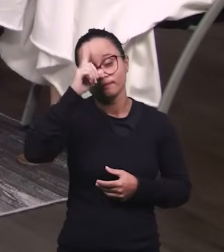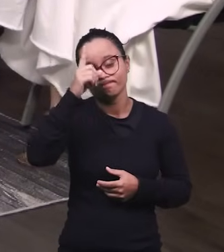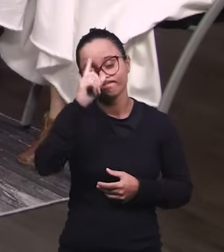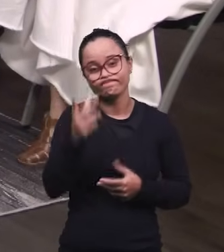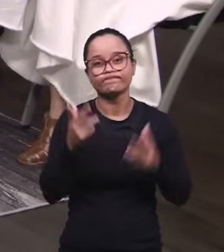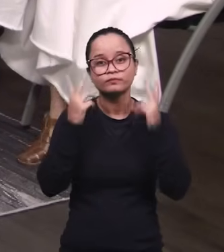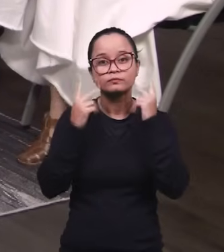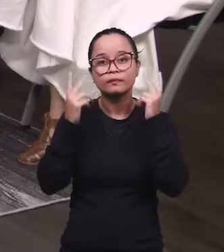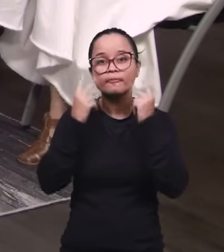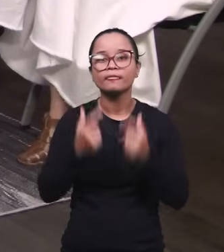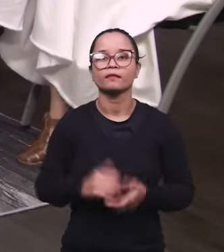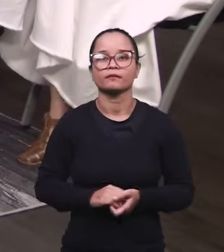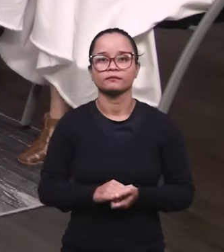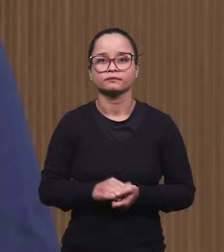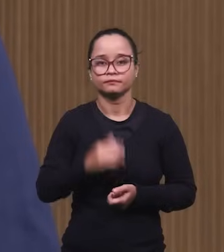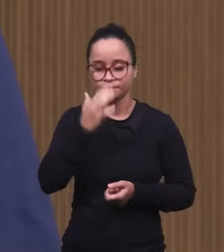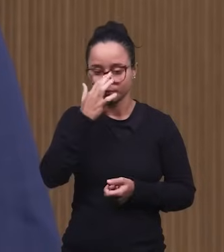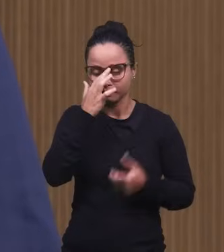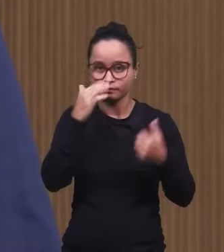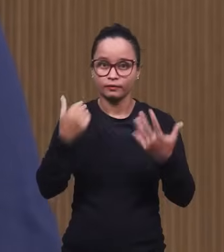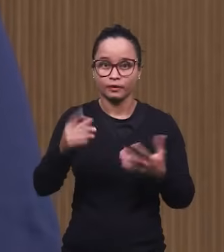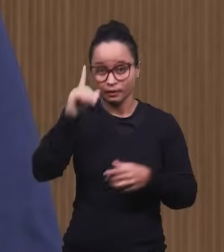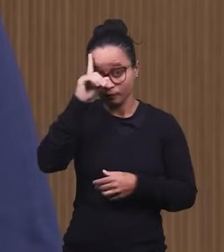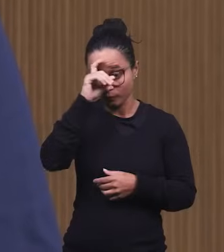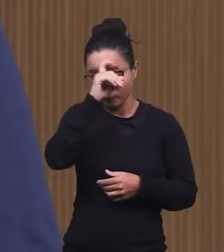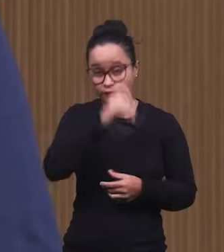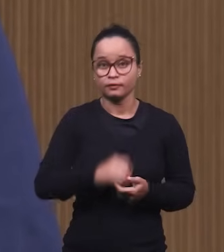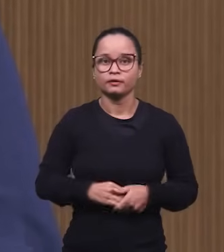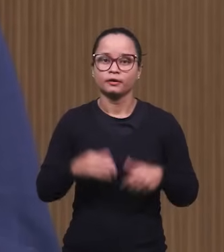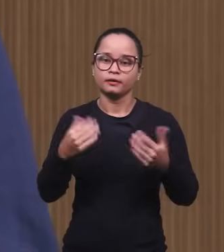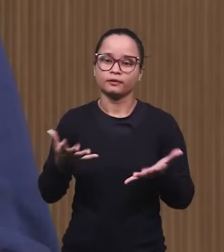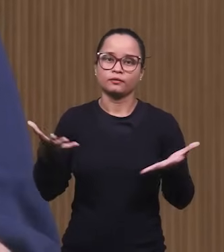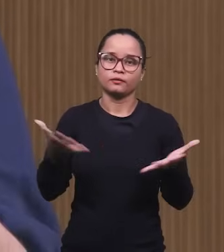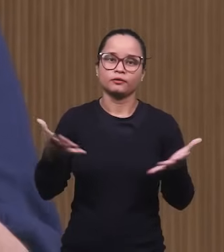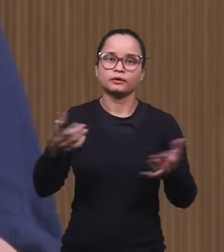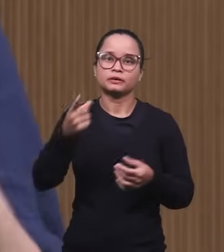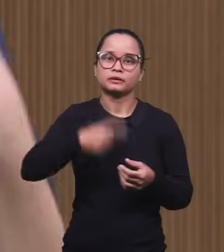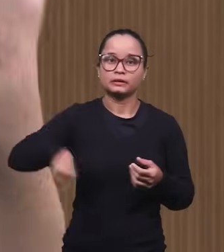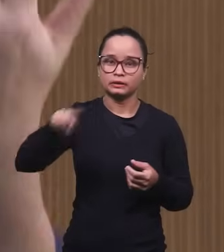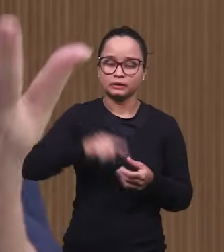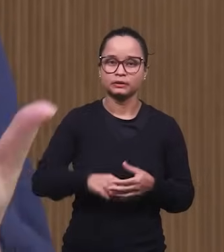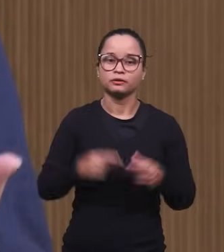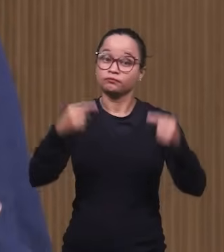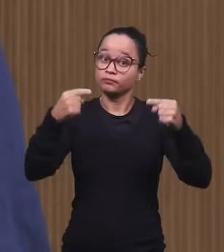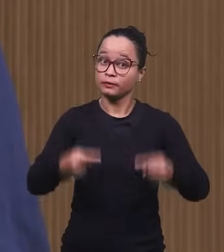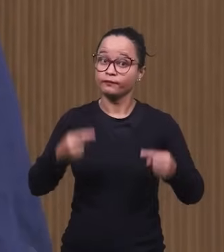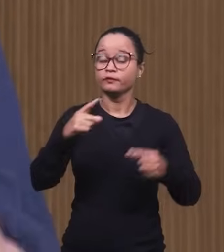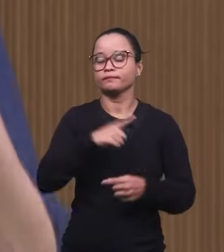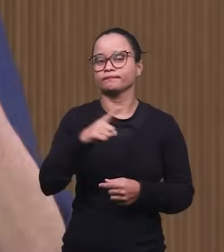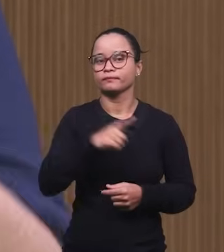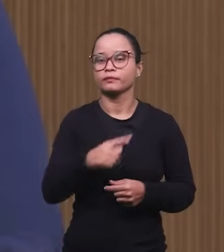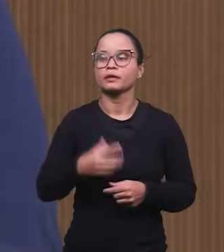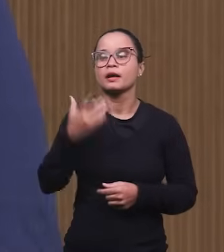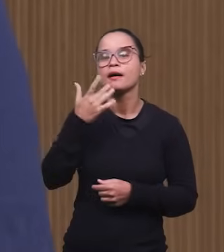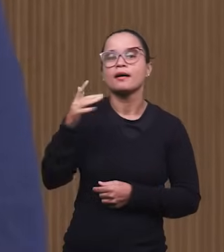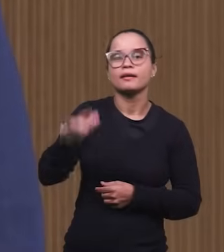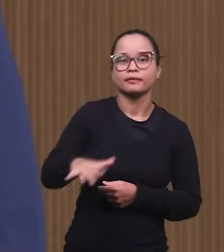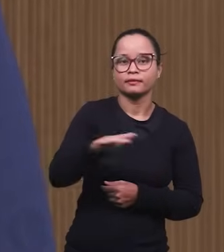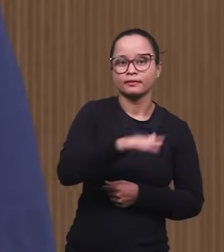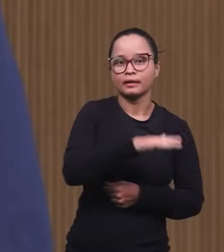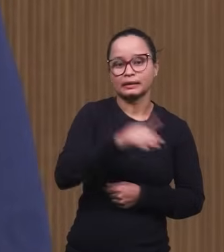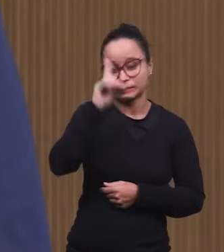nosso cotidiano, assim, do nosso dia a dia, e que é muito difícil. Então hoje a gente está diante desse desafio. Crianças